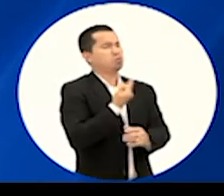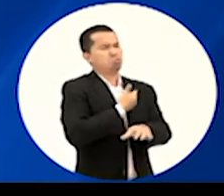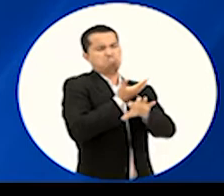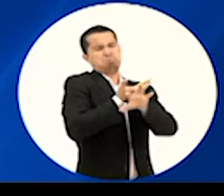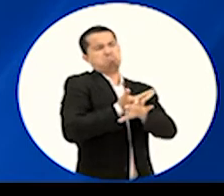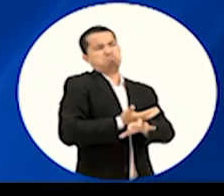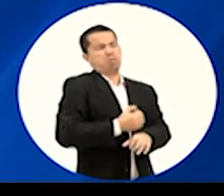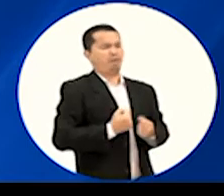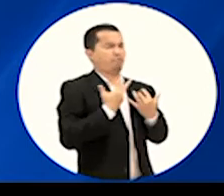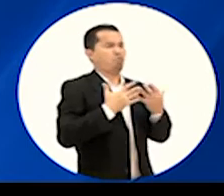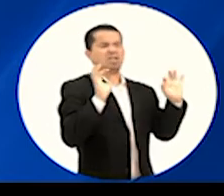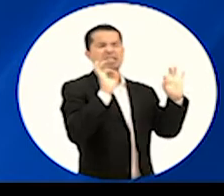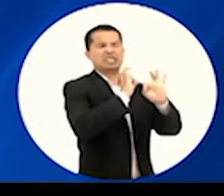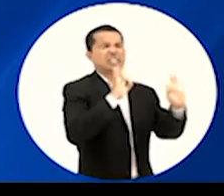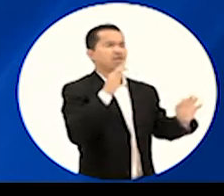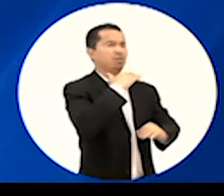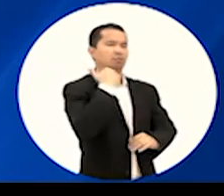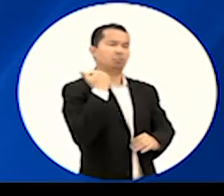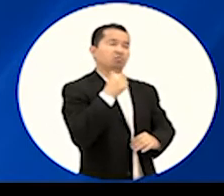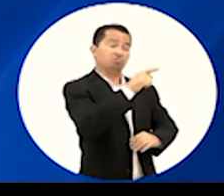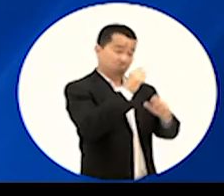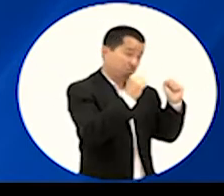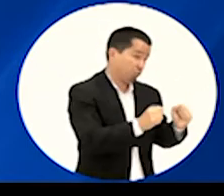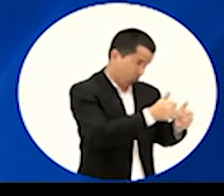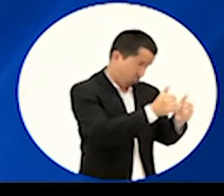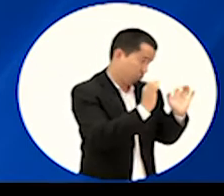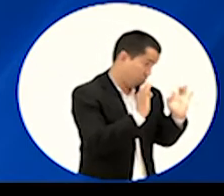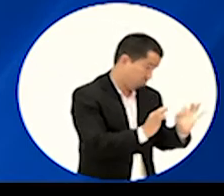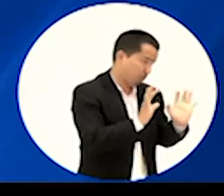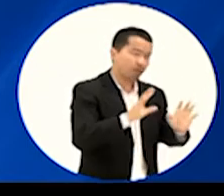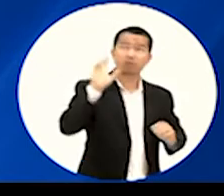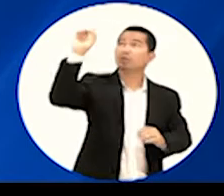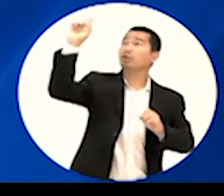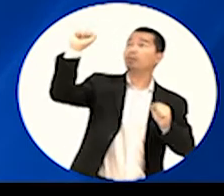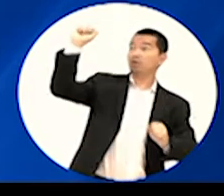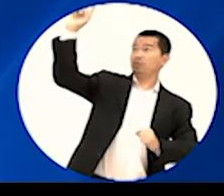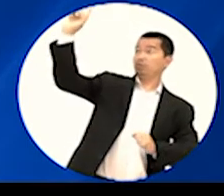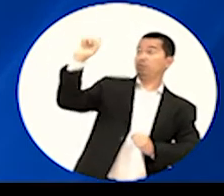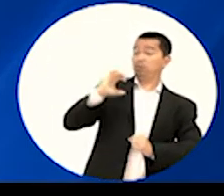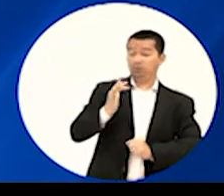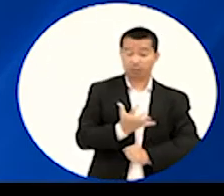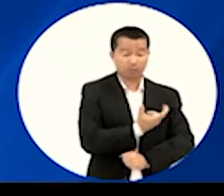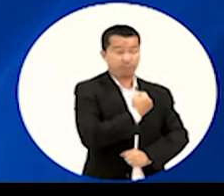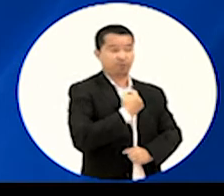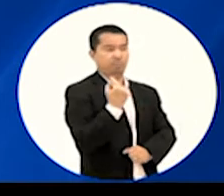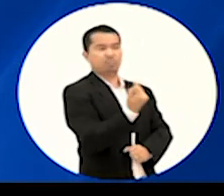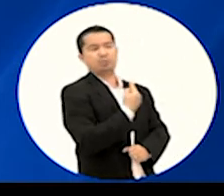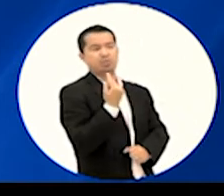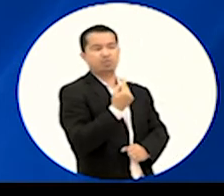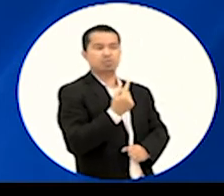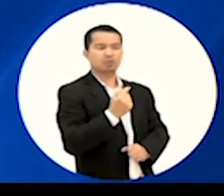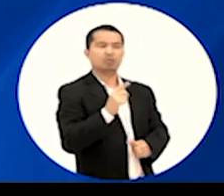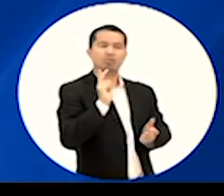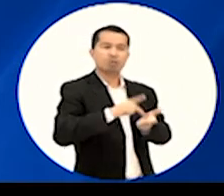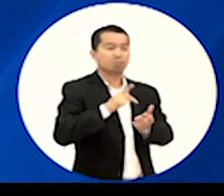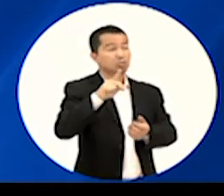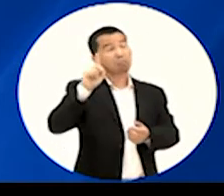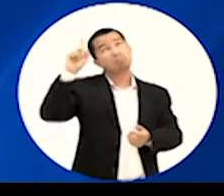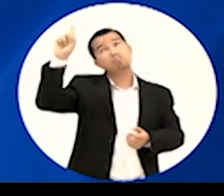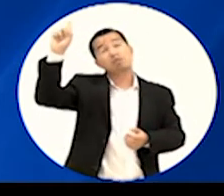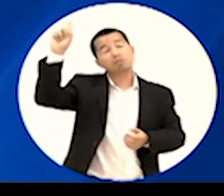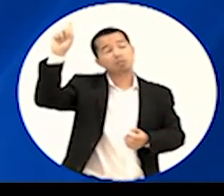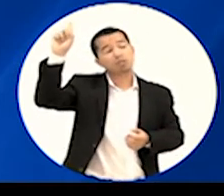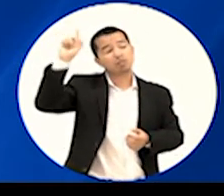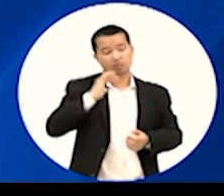da fornalha e nos livrar do seu poder, ó Rei. E mesmo que o nosso Deus não nos salve, o